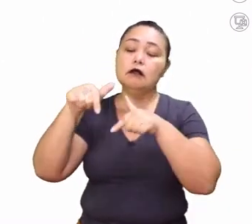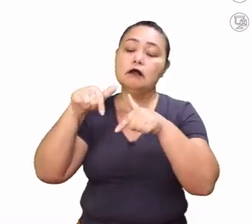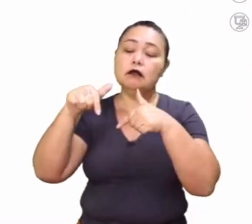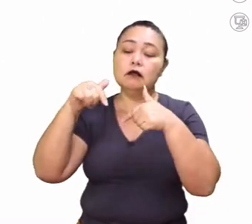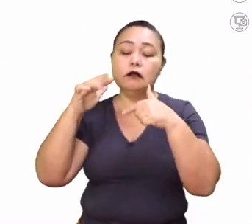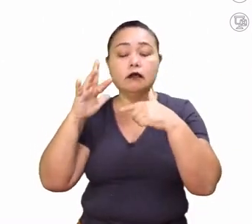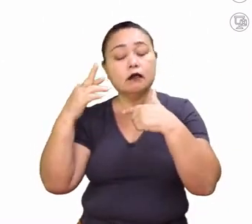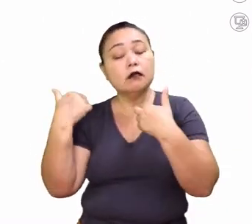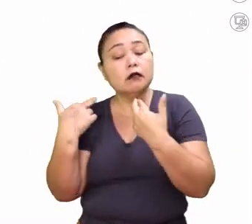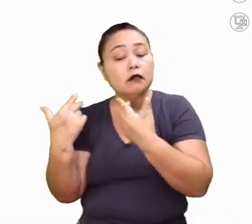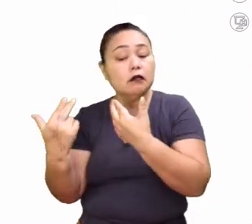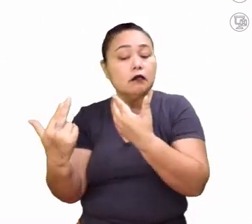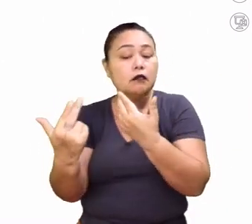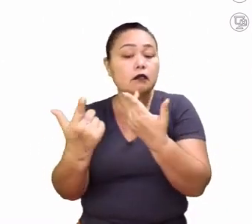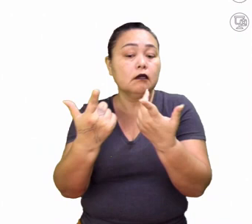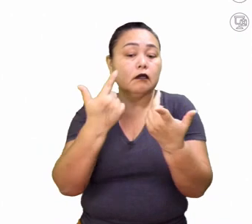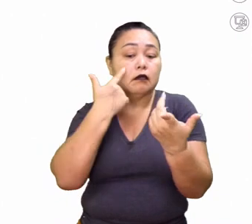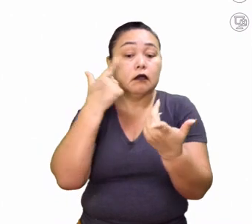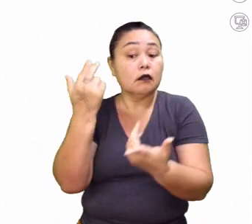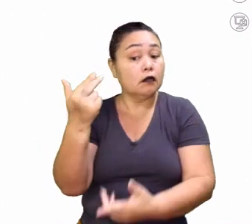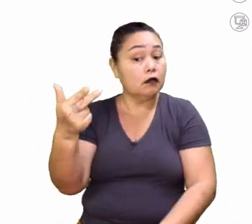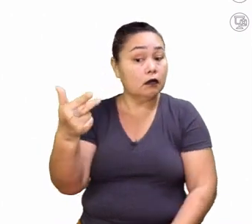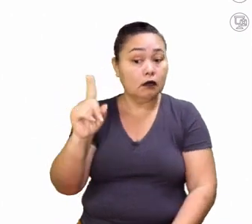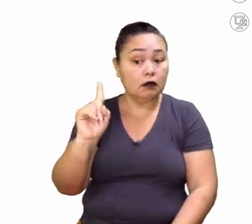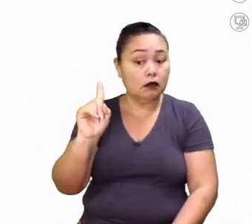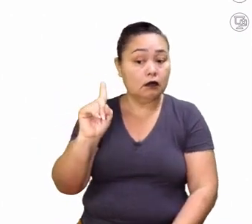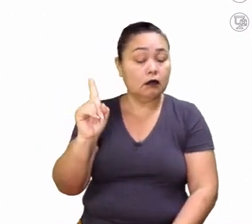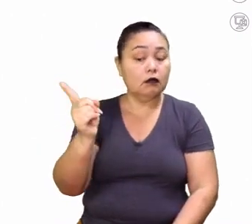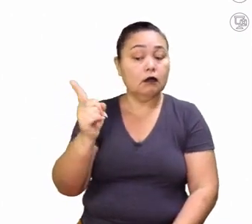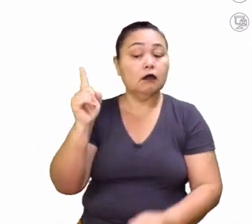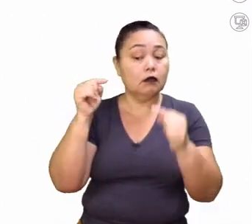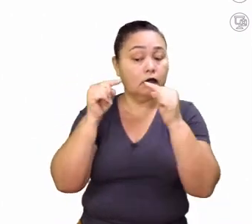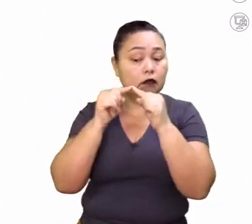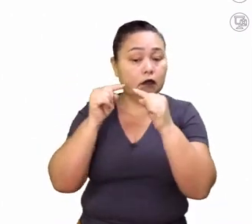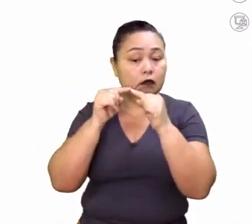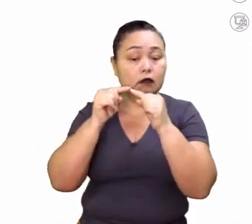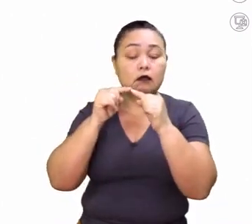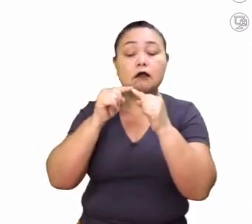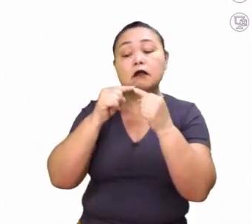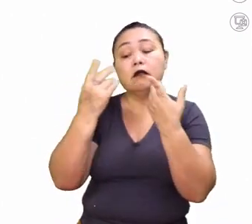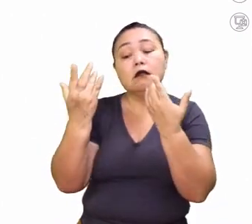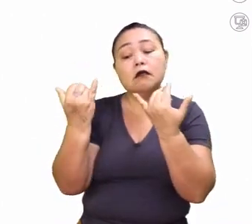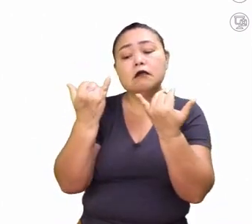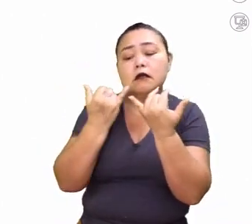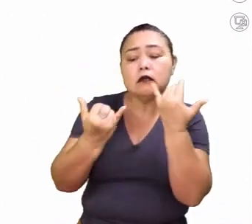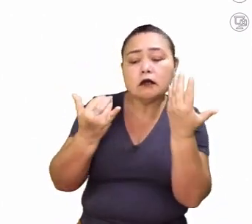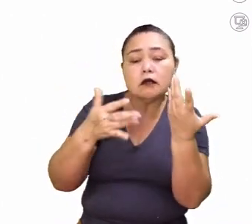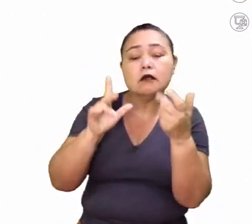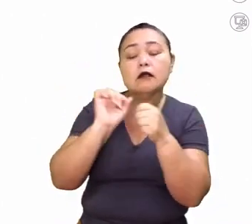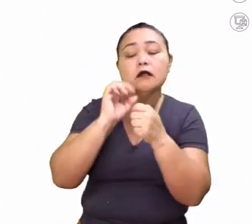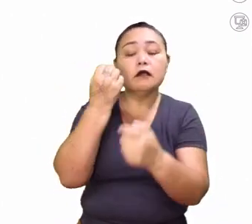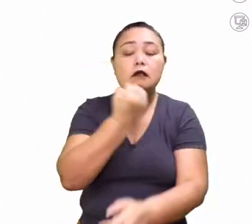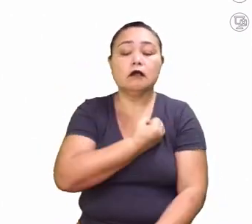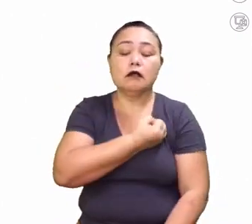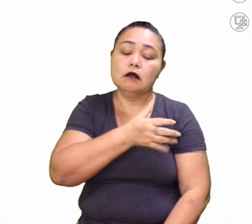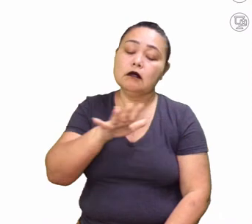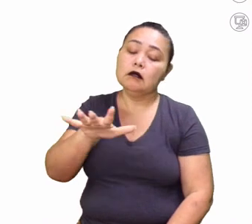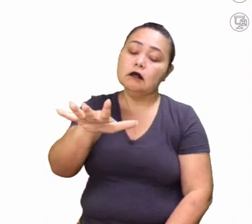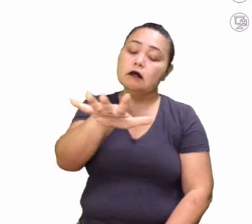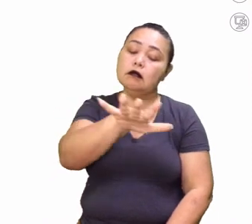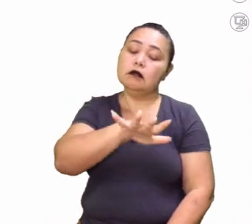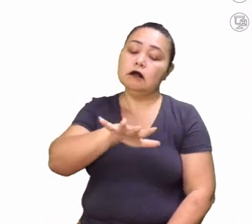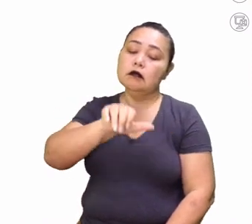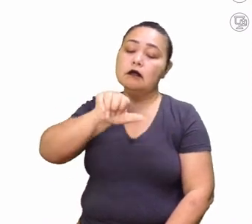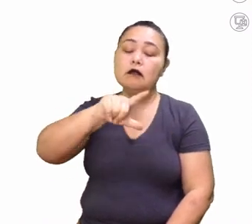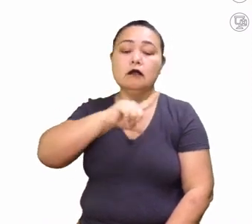equivalente Lembrando que isso aqui não é igual trabalho não é área mas é equivalente o valor numérico da área é igual